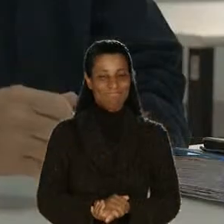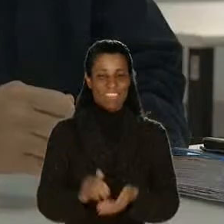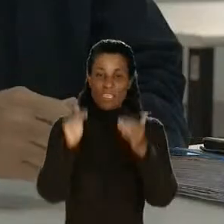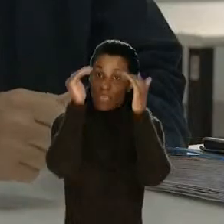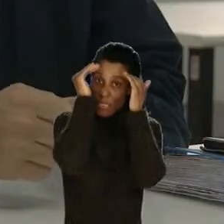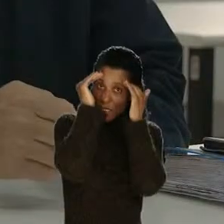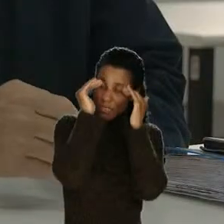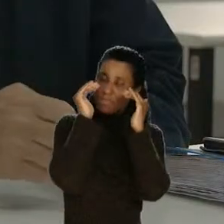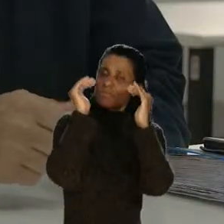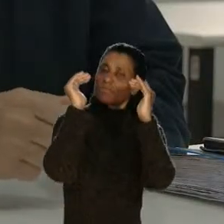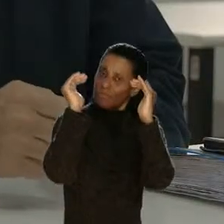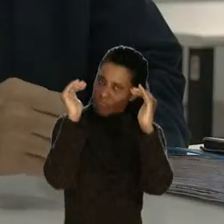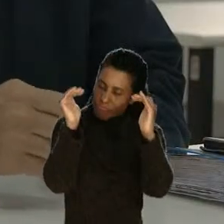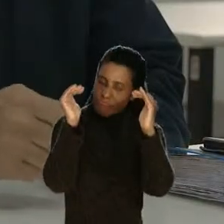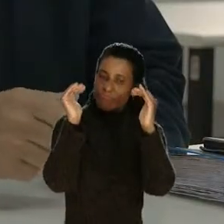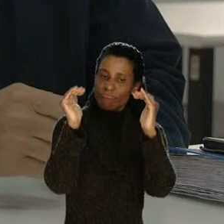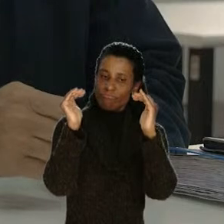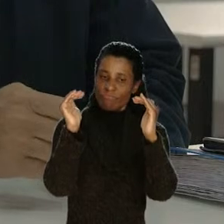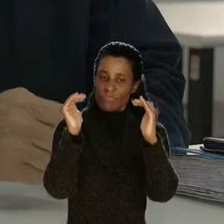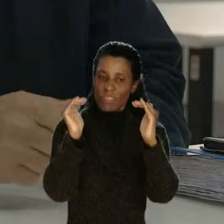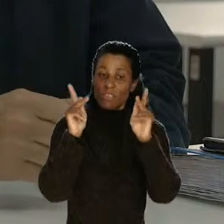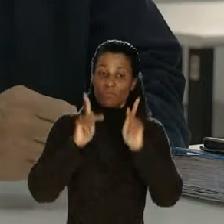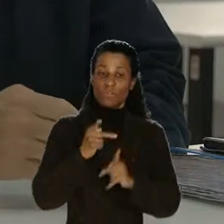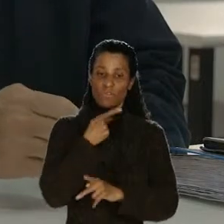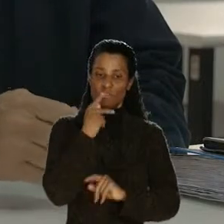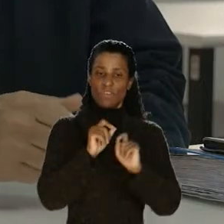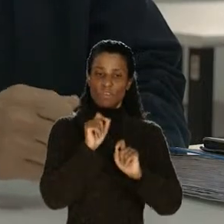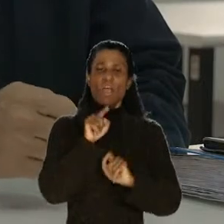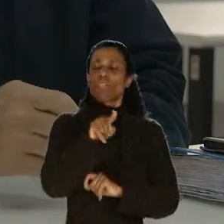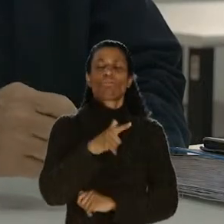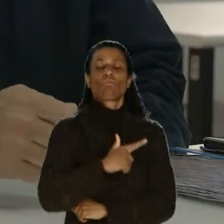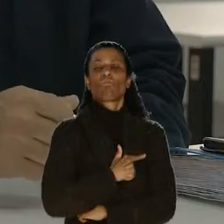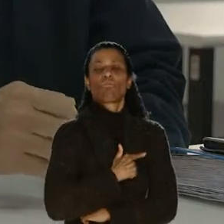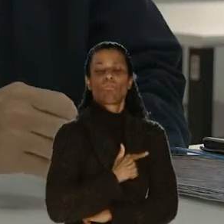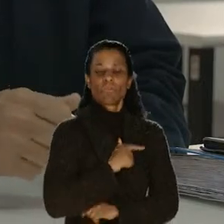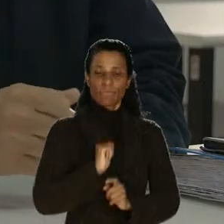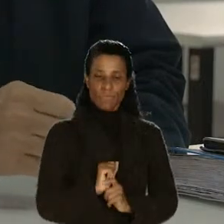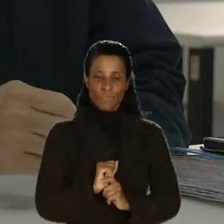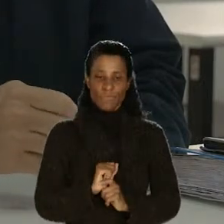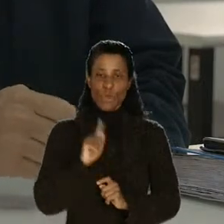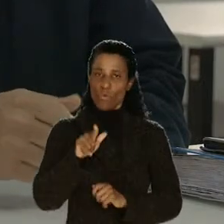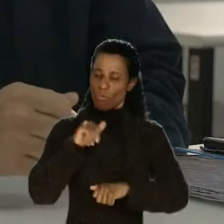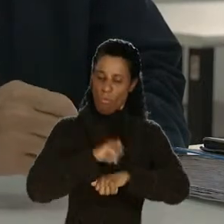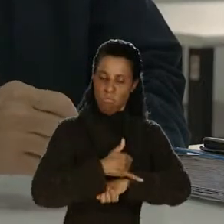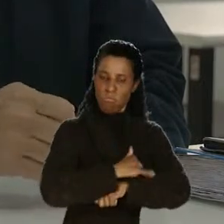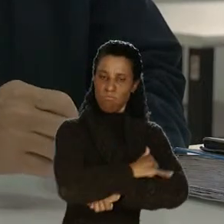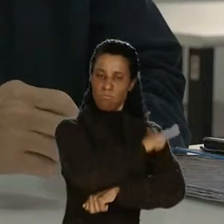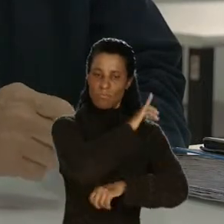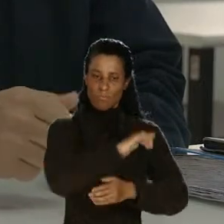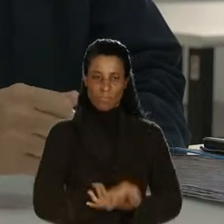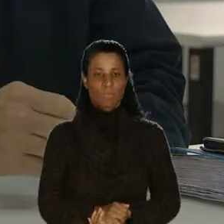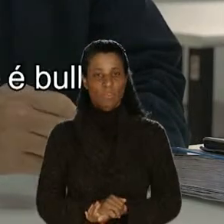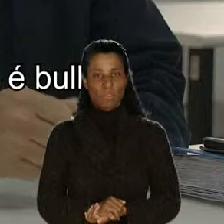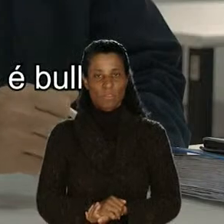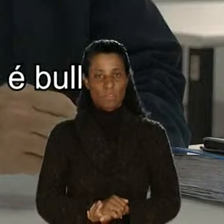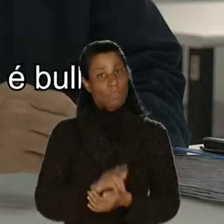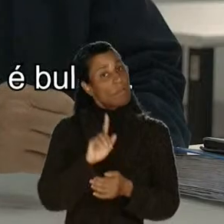recado. Respeito tem assim, ó. Pessoal fala assim, ó. Ah, é feio. Isso é